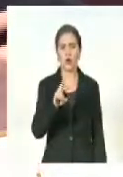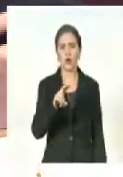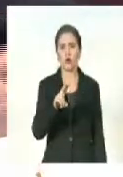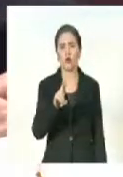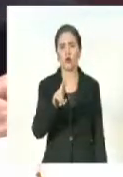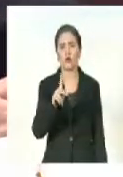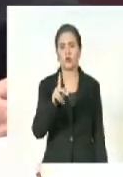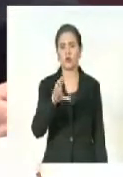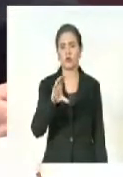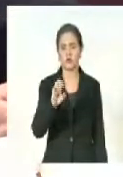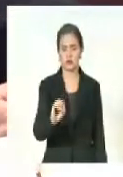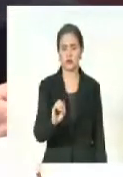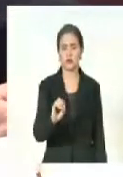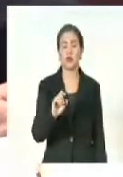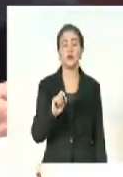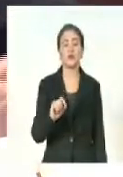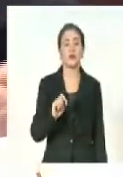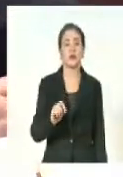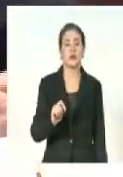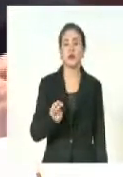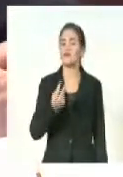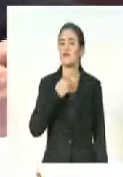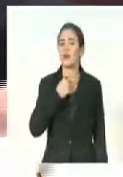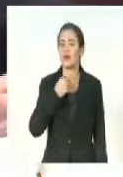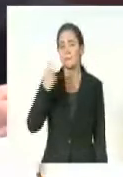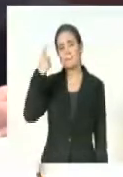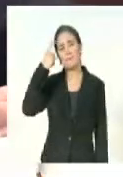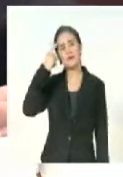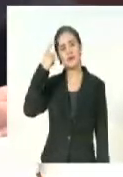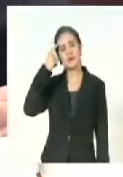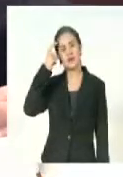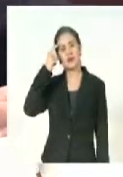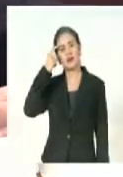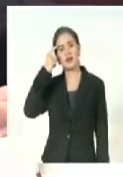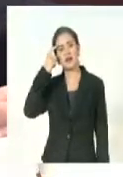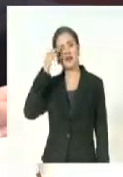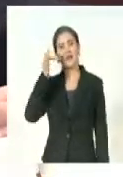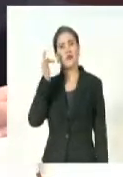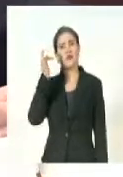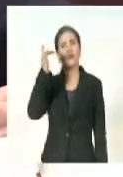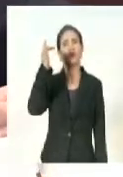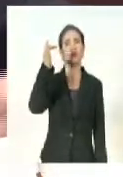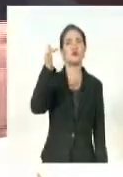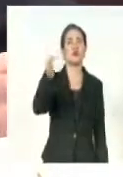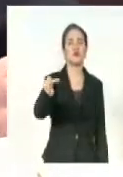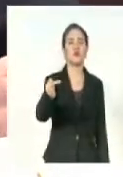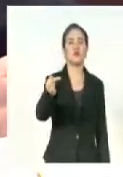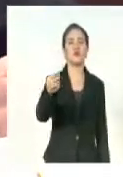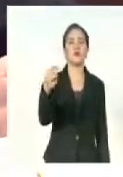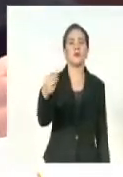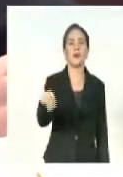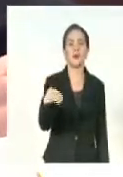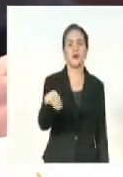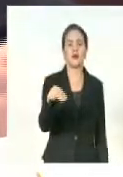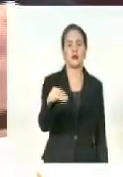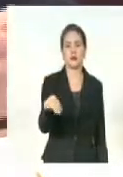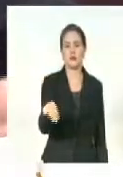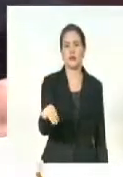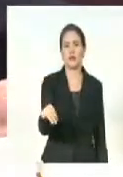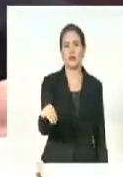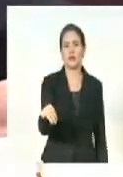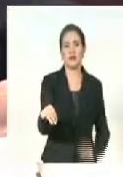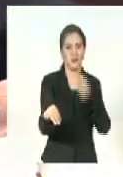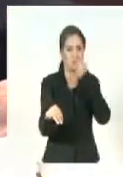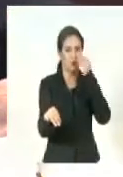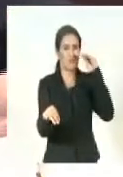não se pode pensar-se um futuro para este Estado se olhar o passado e viver